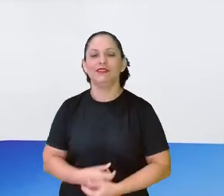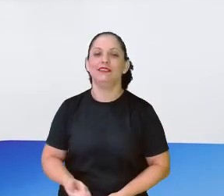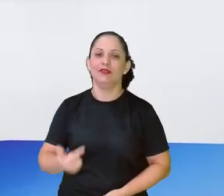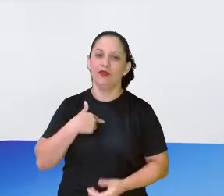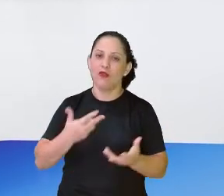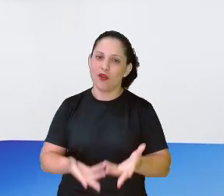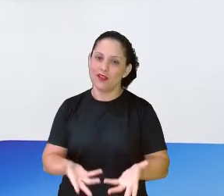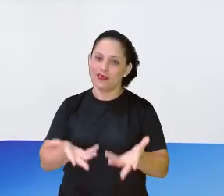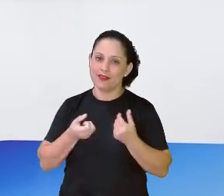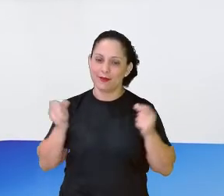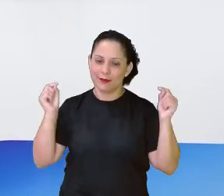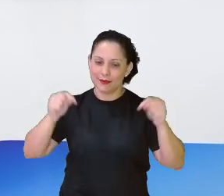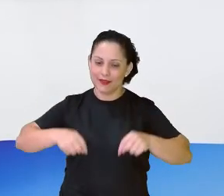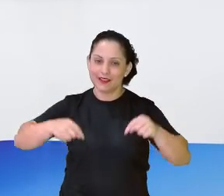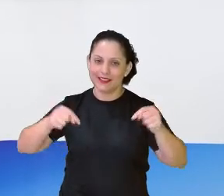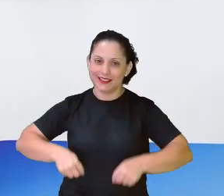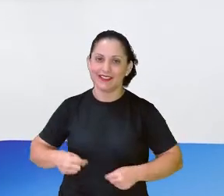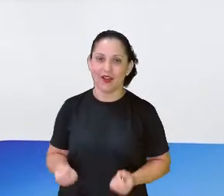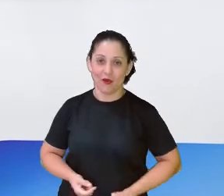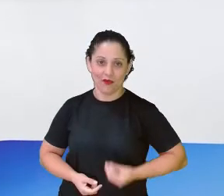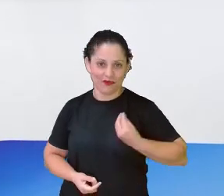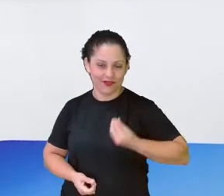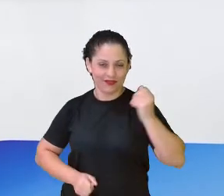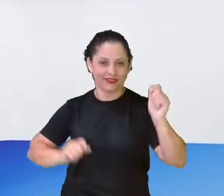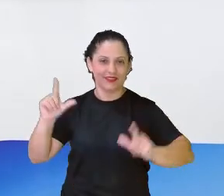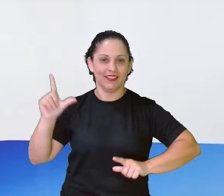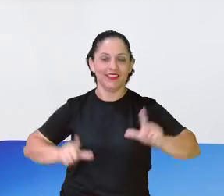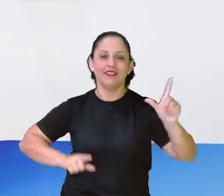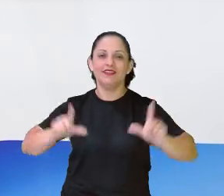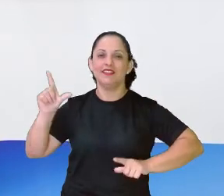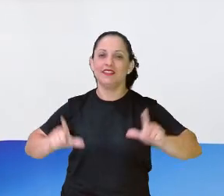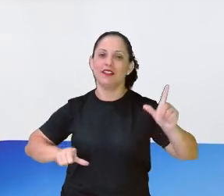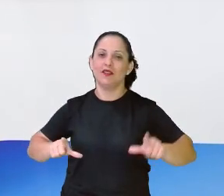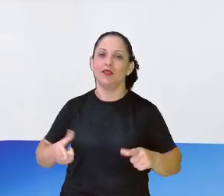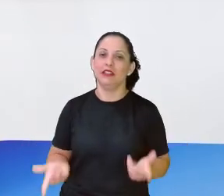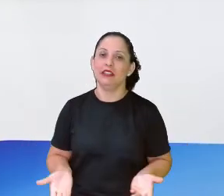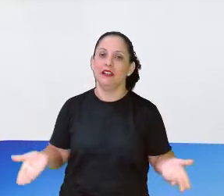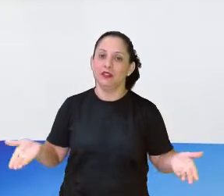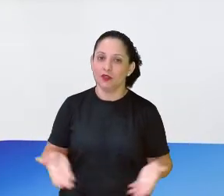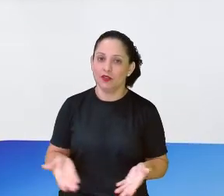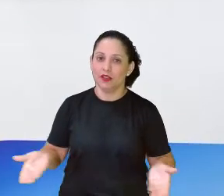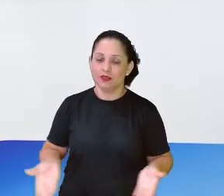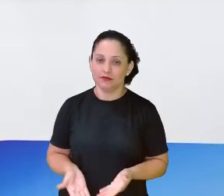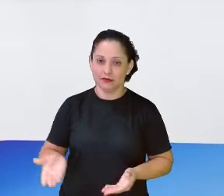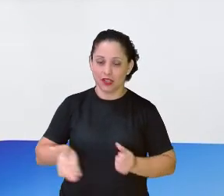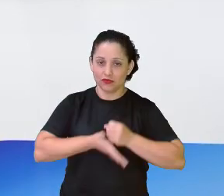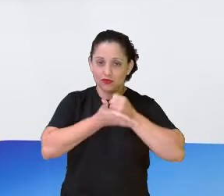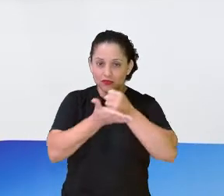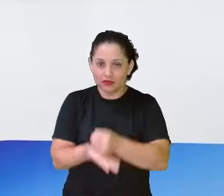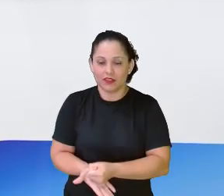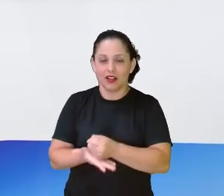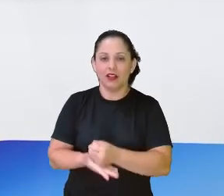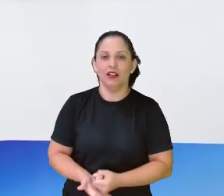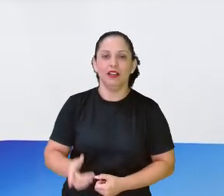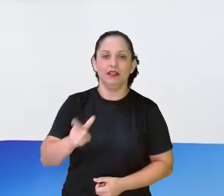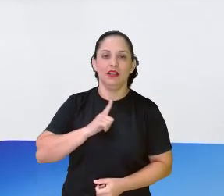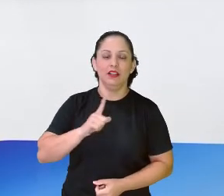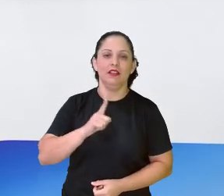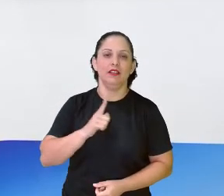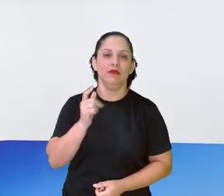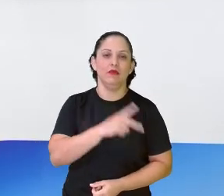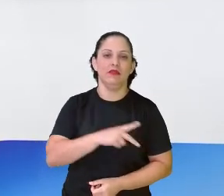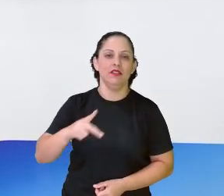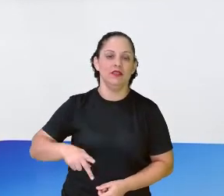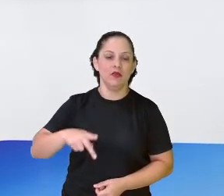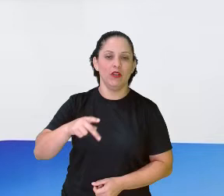vou receber ao vivo essas mensagens. Para me ajudar na interação, a professora Abigail está aqui para